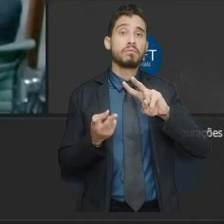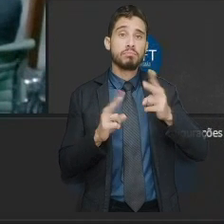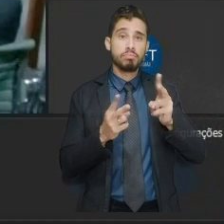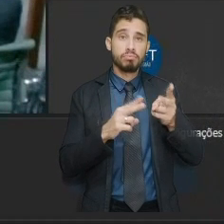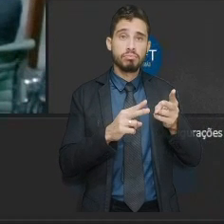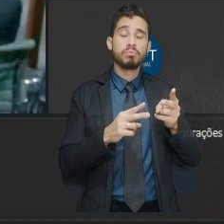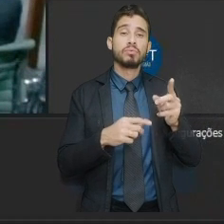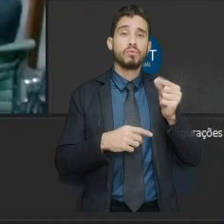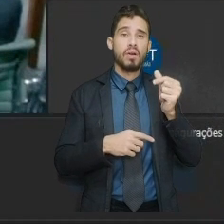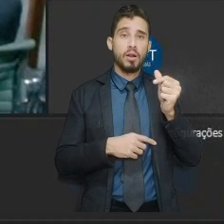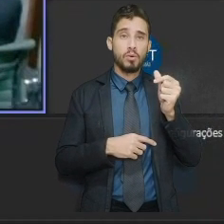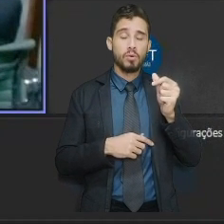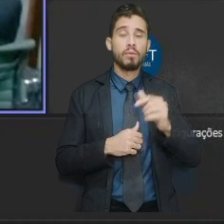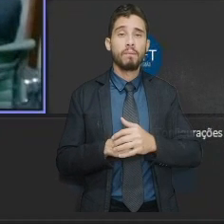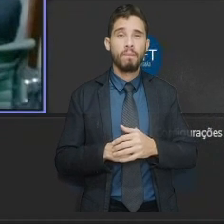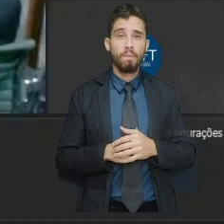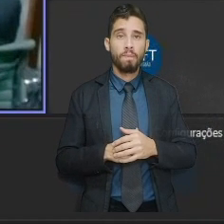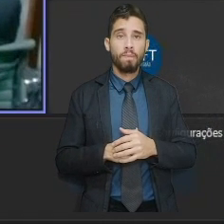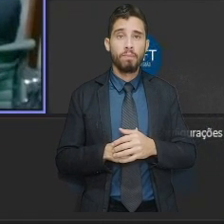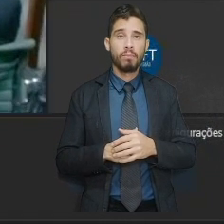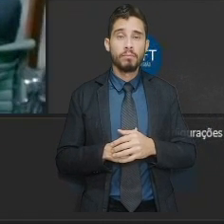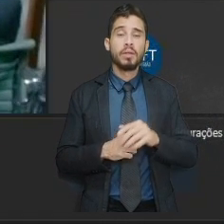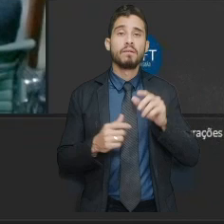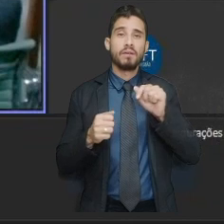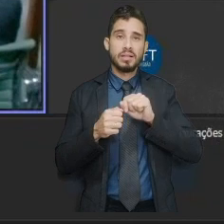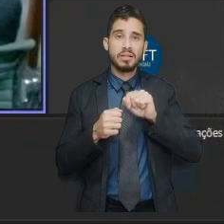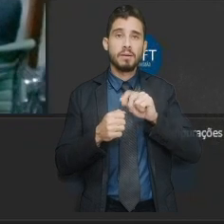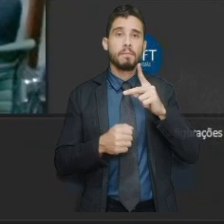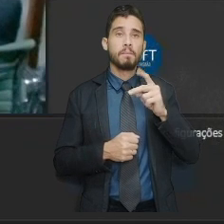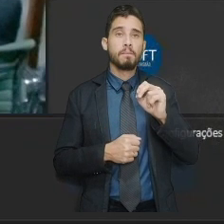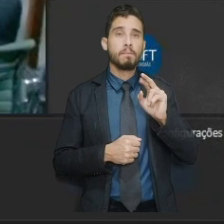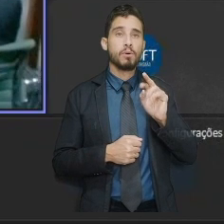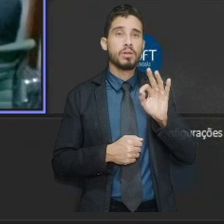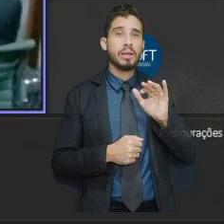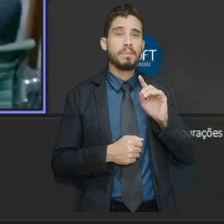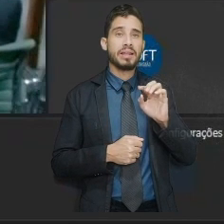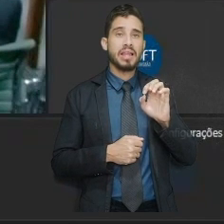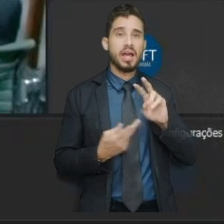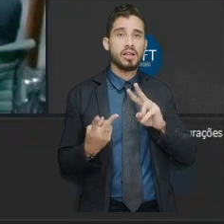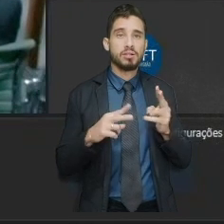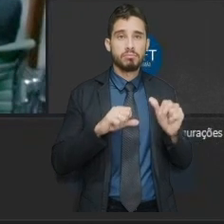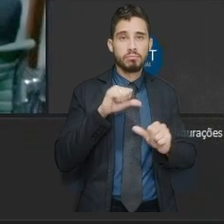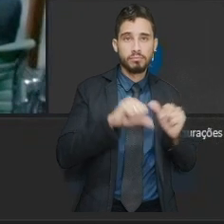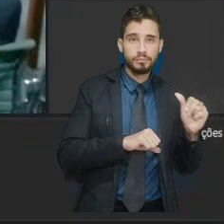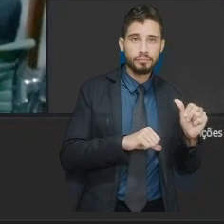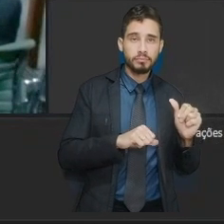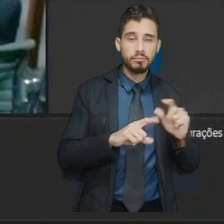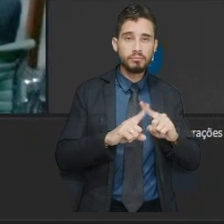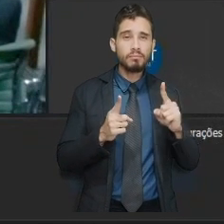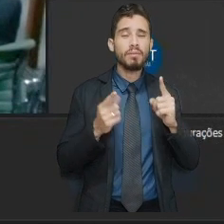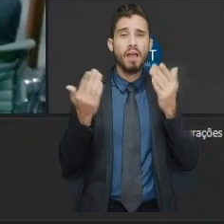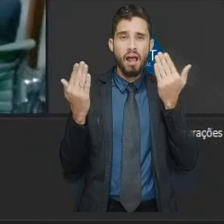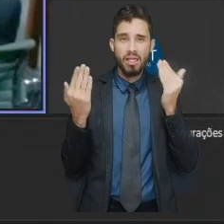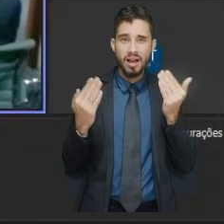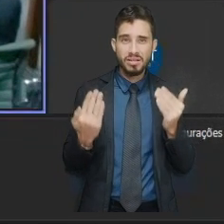segunda acionada a fim de concretizar essa portabilidade. No